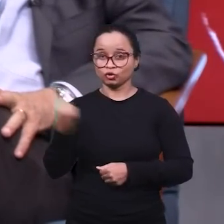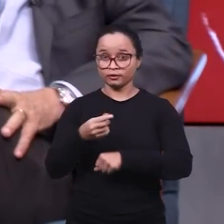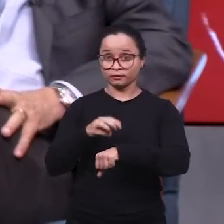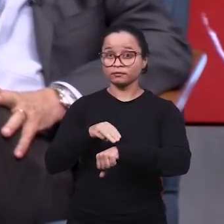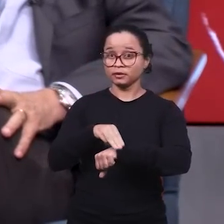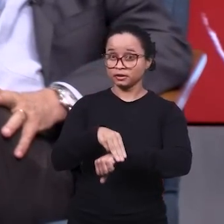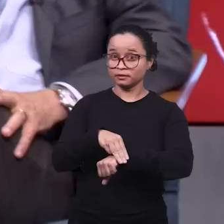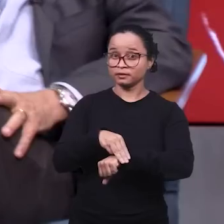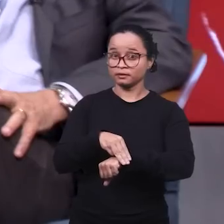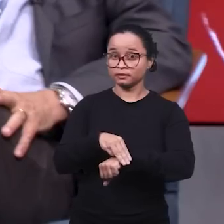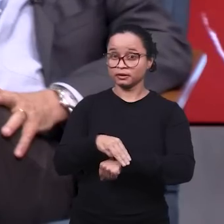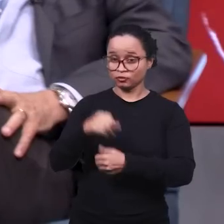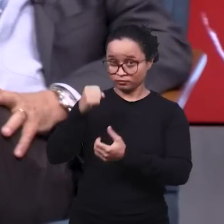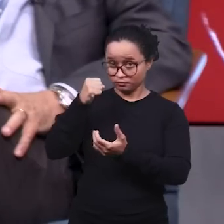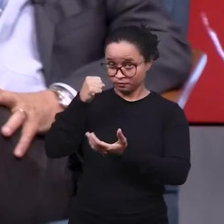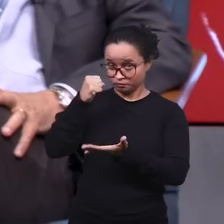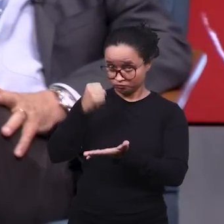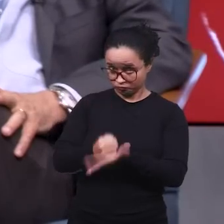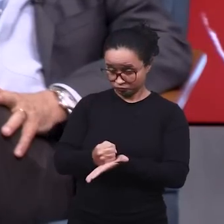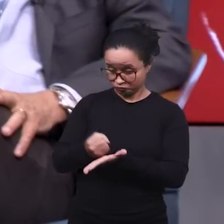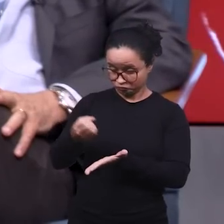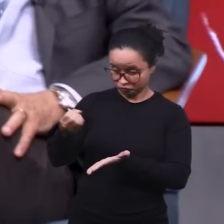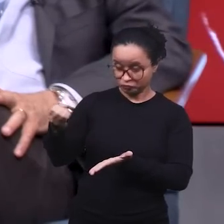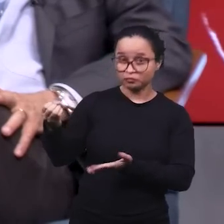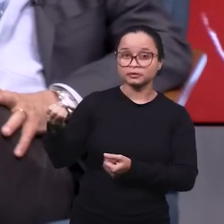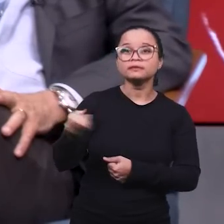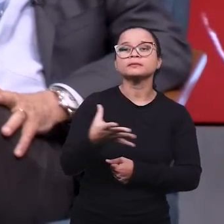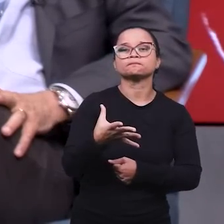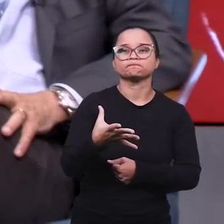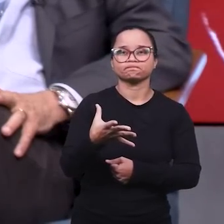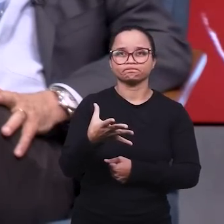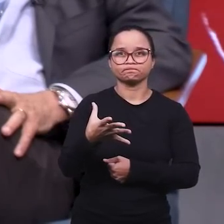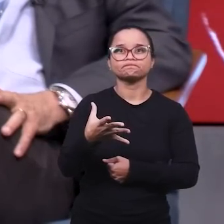ministros de um novo pacto.